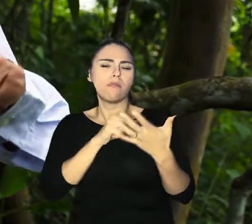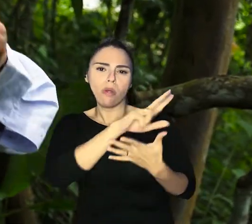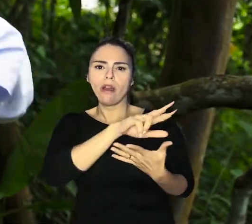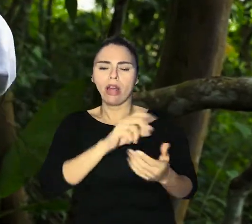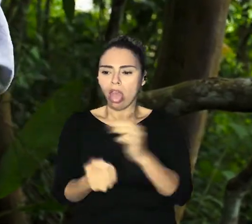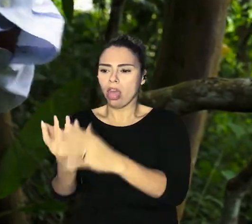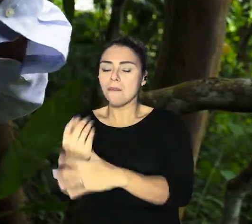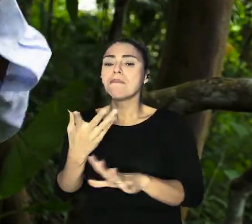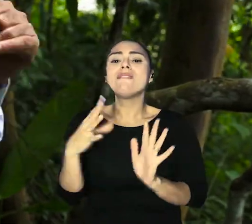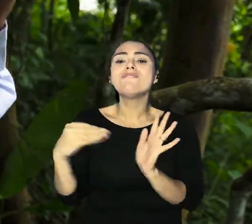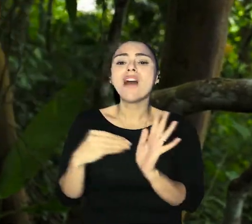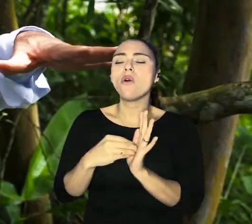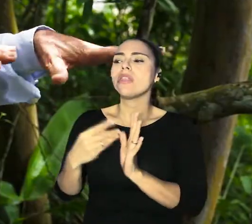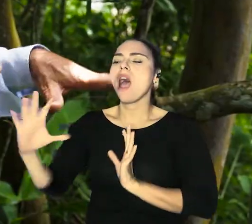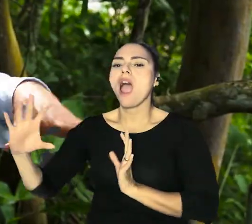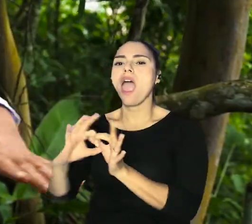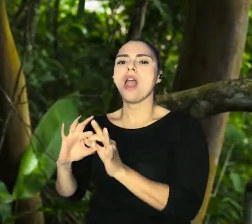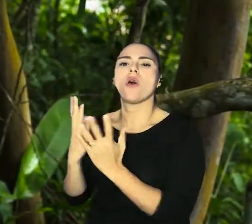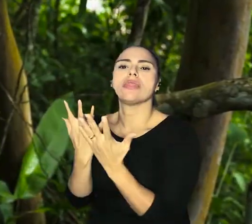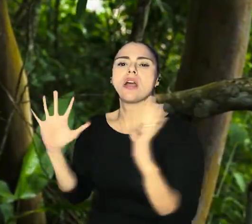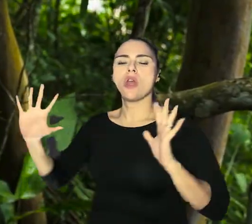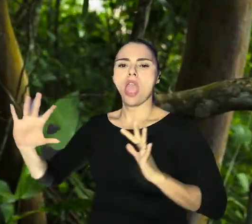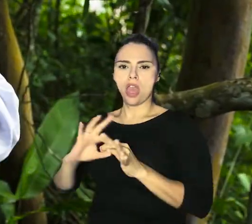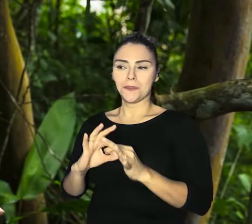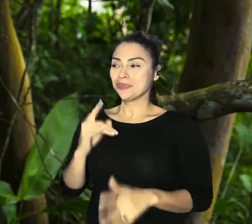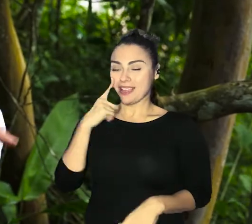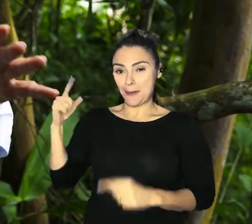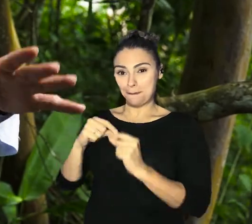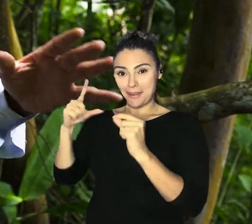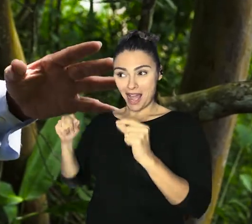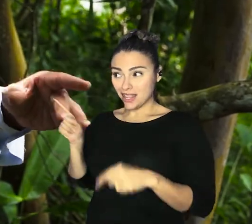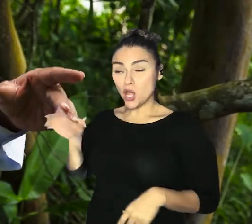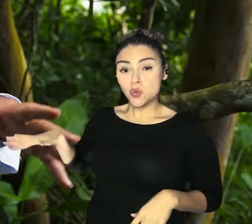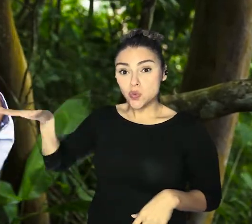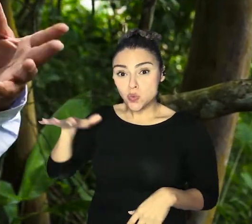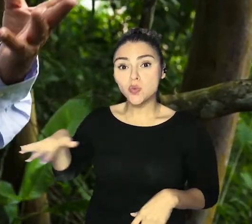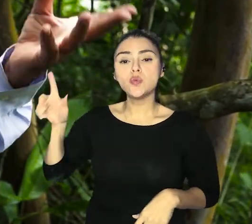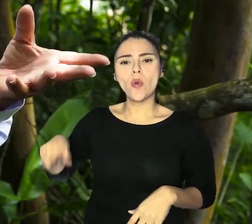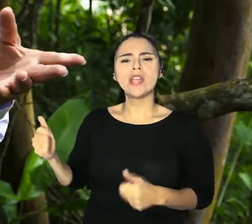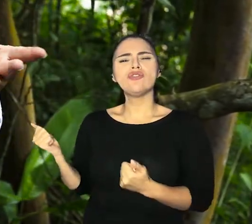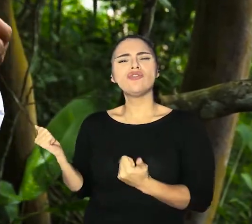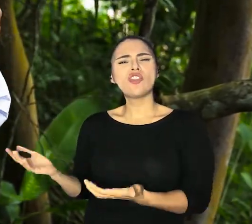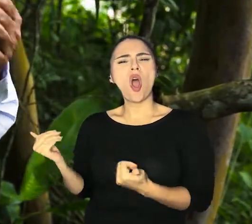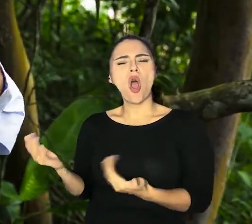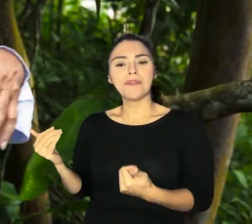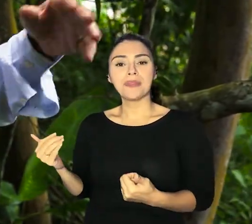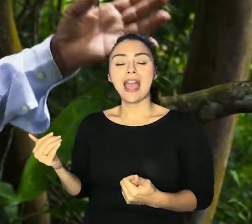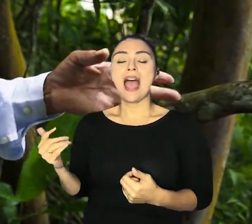se esqueceu de criar um elo com a natureza. Essas plantas que vocês estão vendo aqui, tudo são plantas jovens.